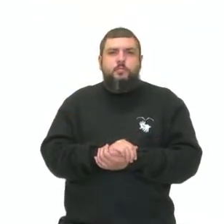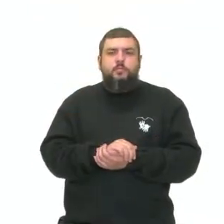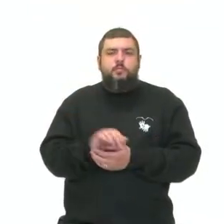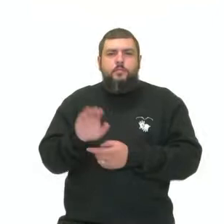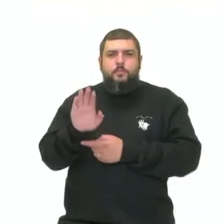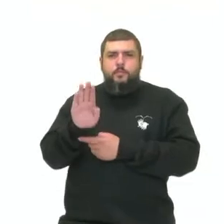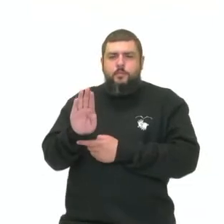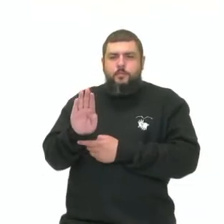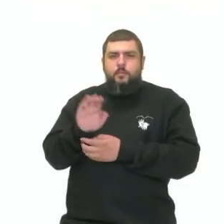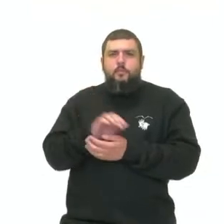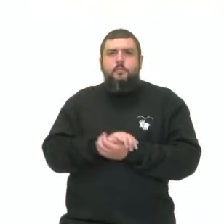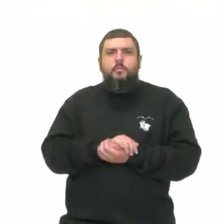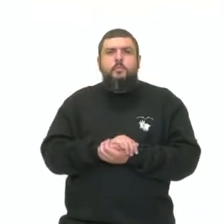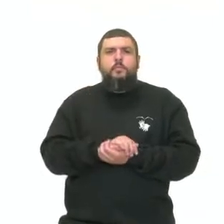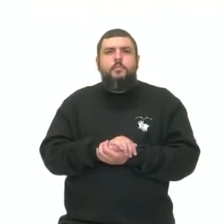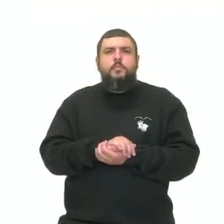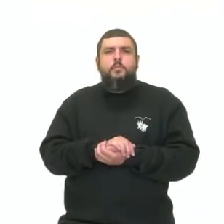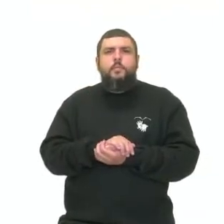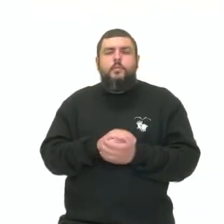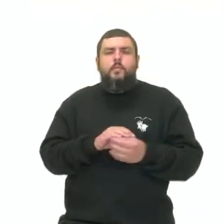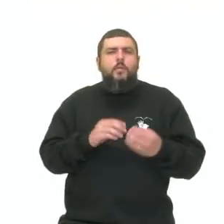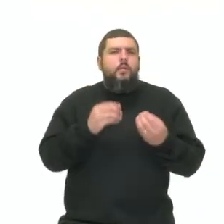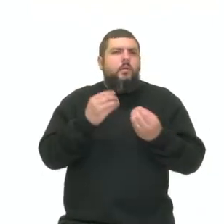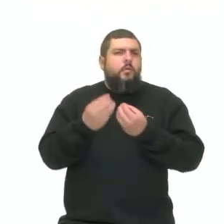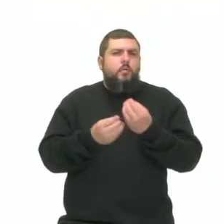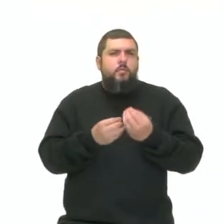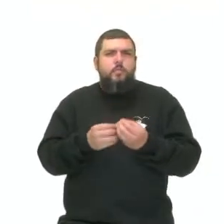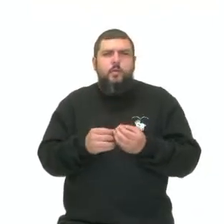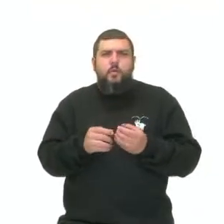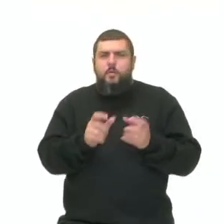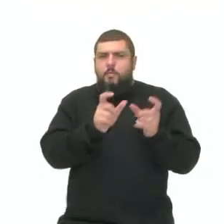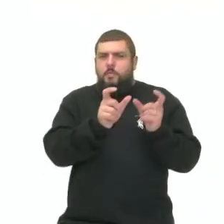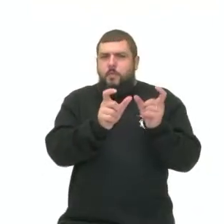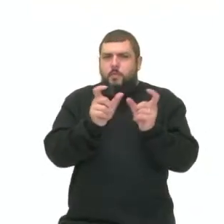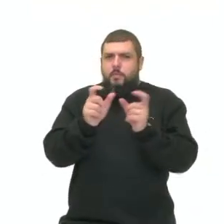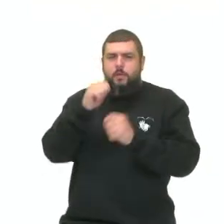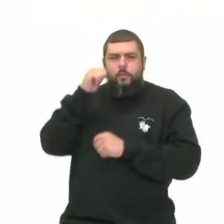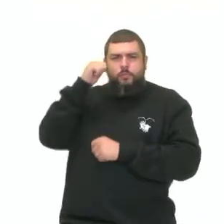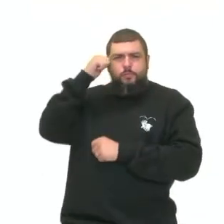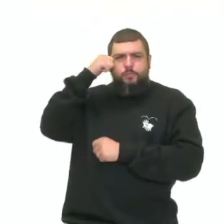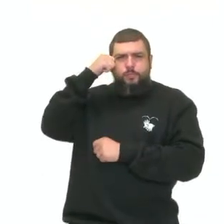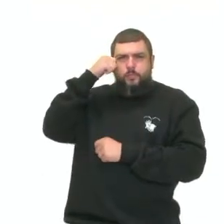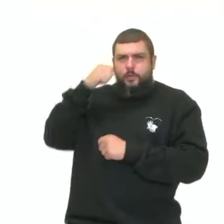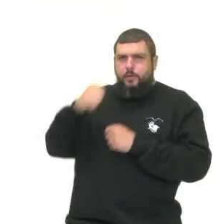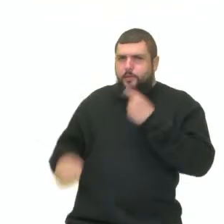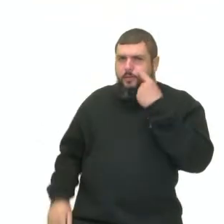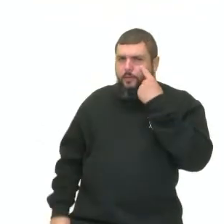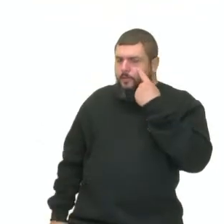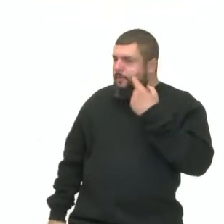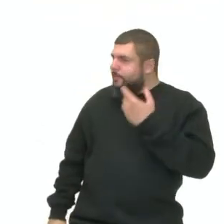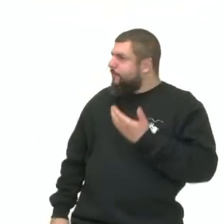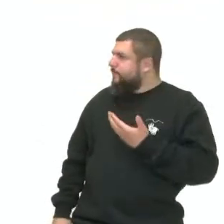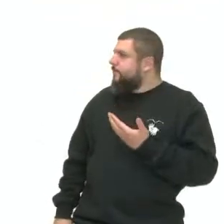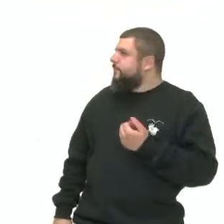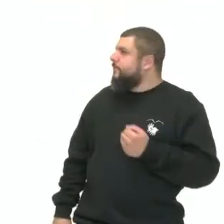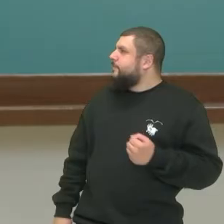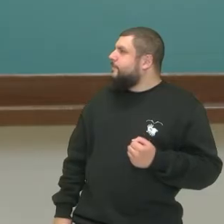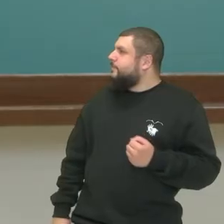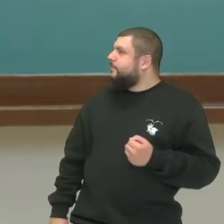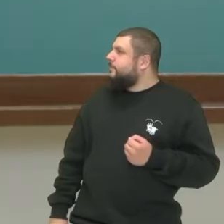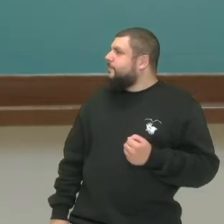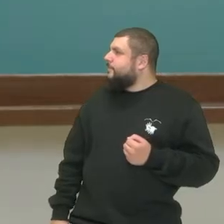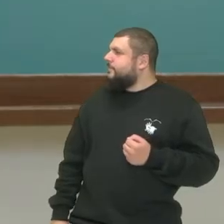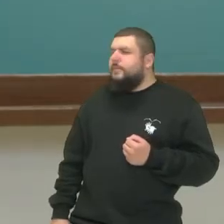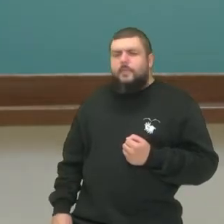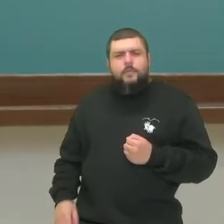qual é o efeito de sentido produzido pelas palavras destacadas? Reloginho, gracinha, O